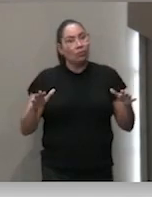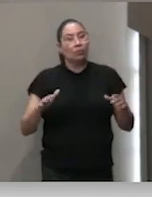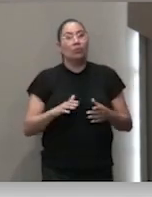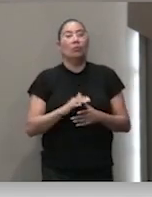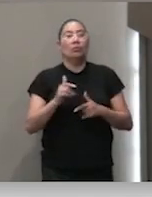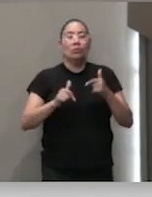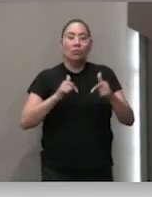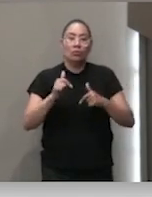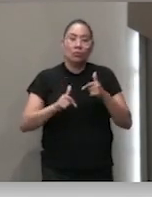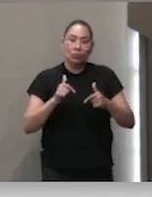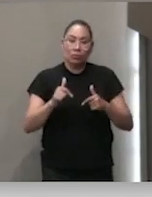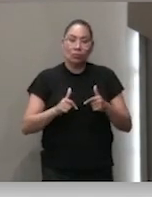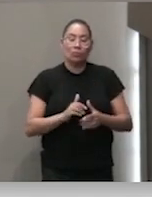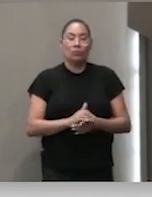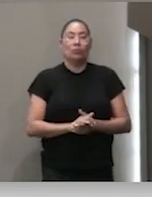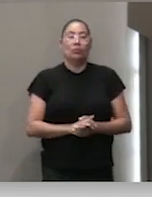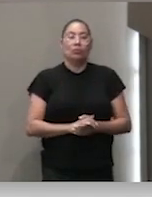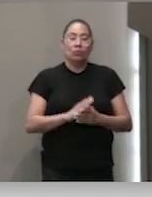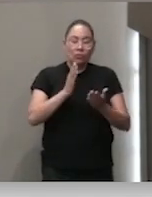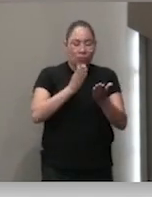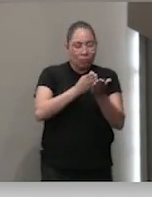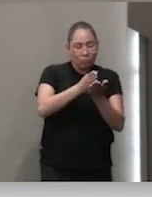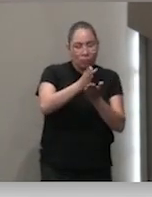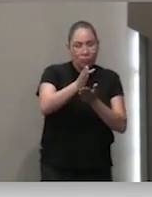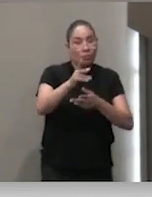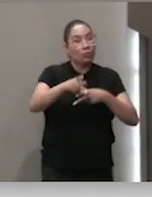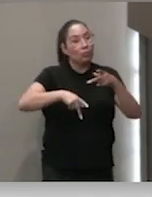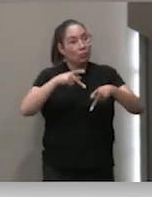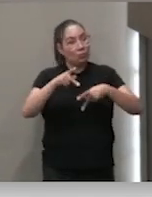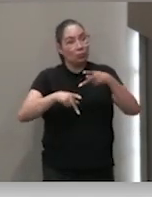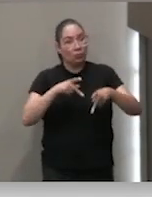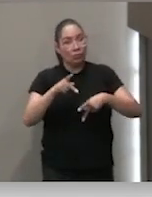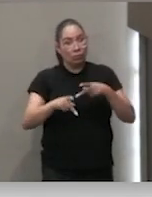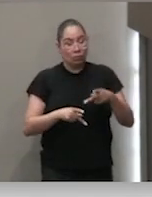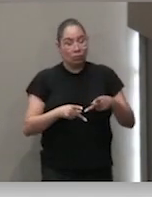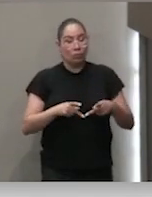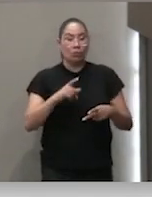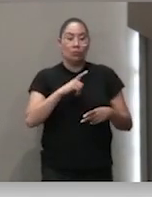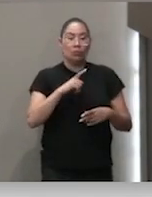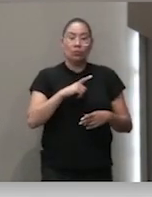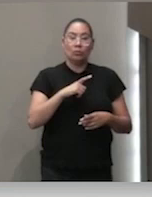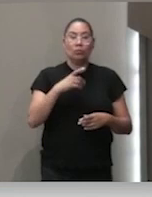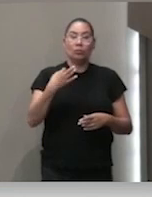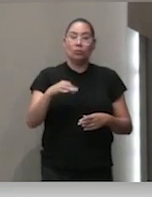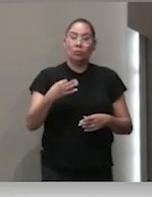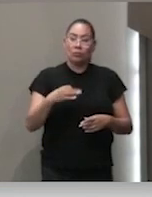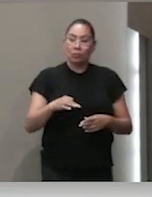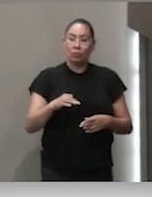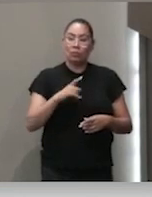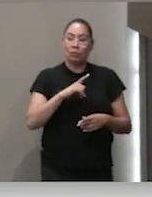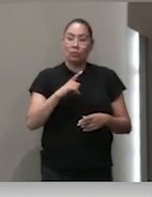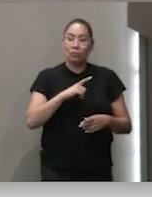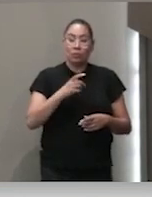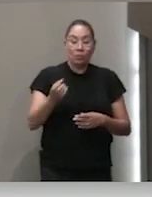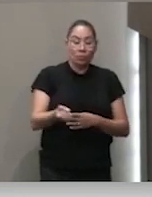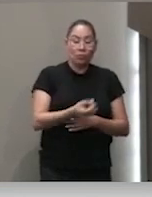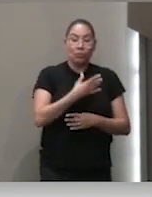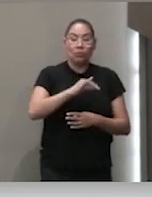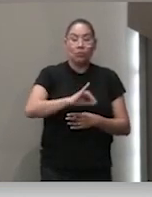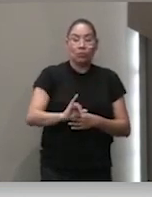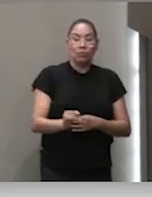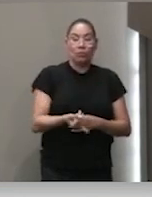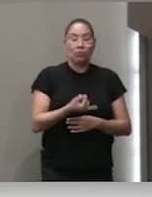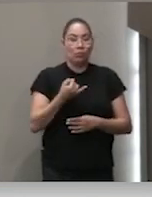seu trabalho, né, direcionado para o povo, né, que lhes concederam uma nova, né, oportunidade